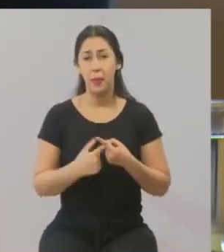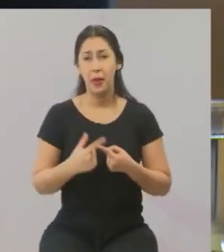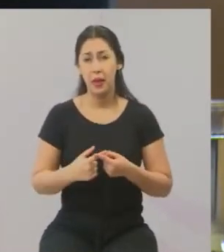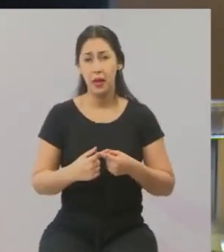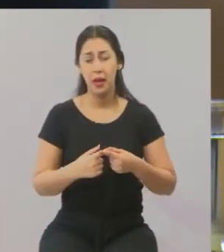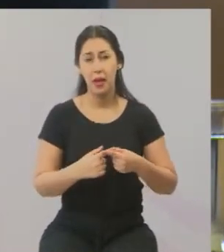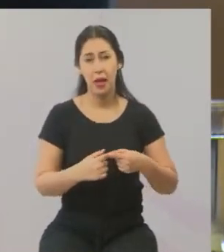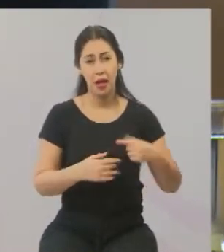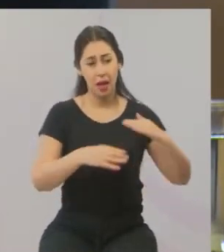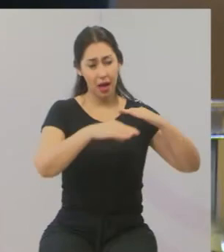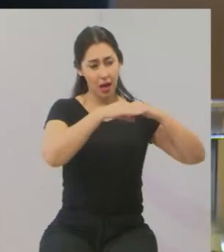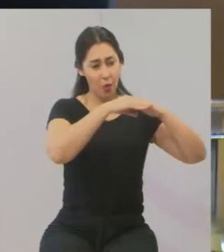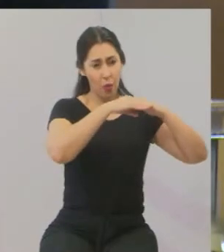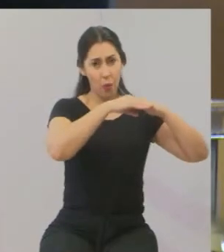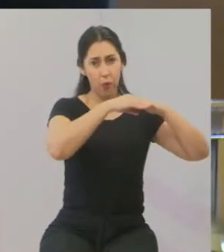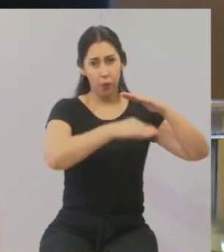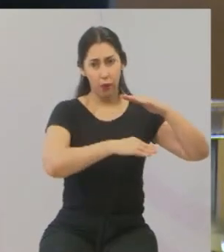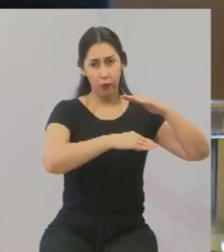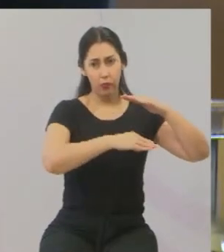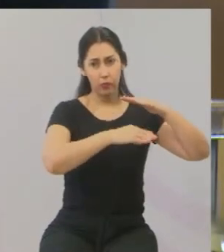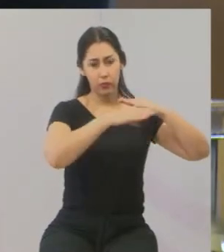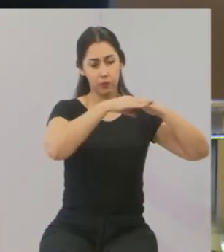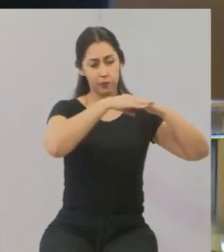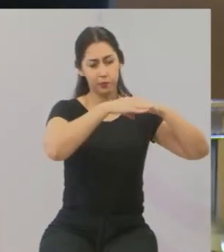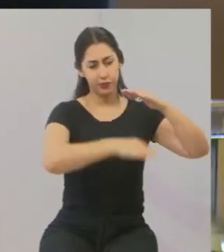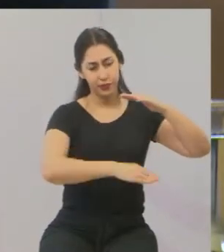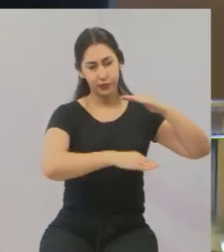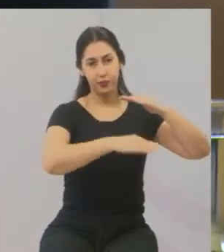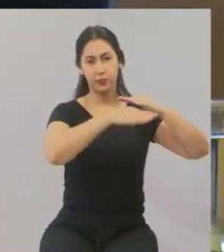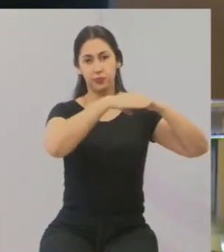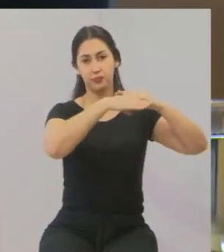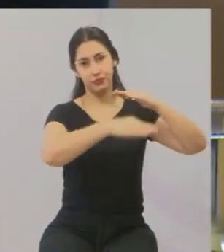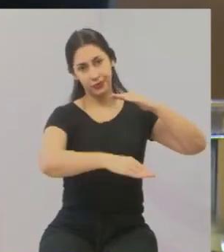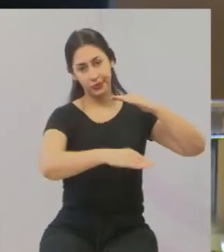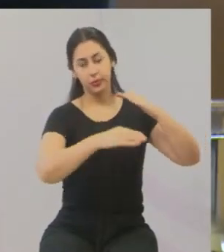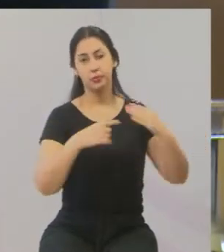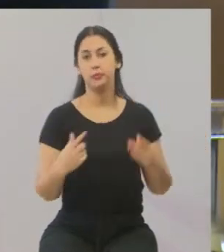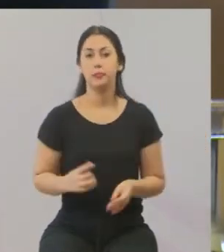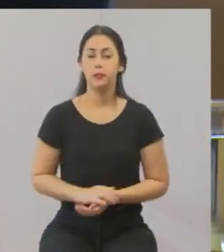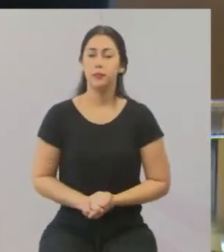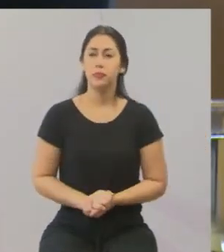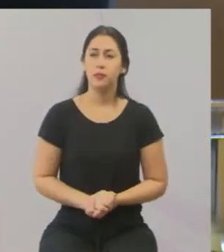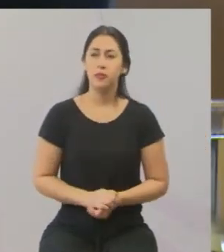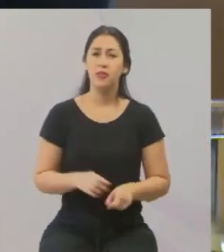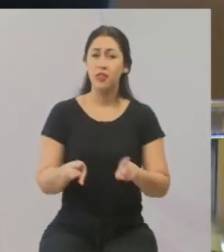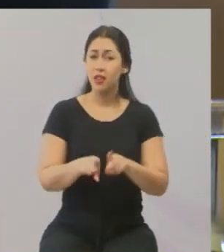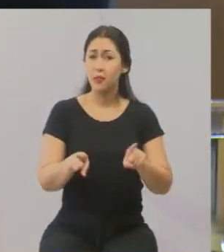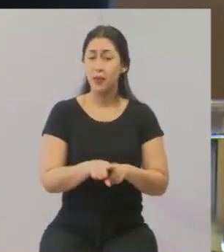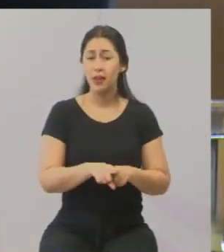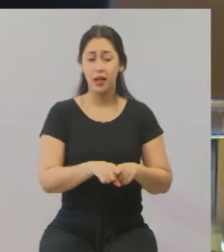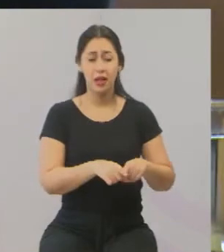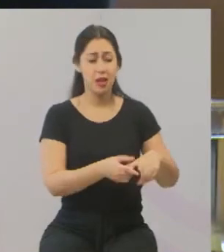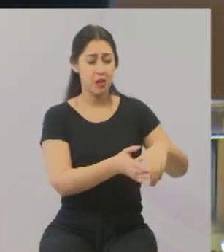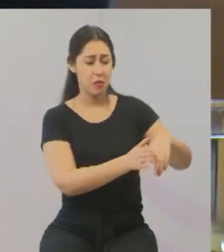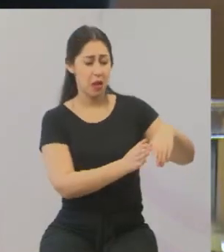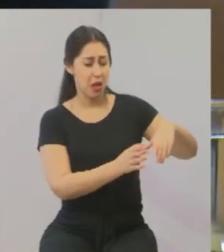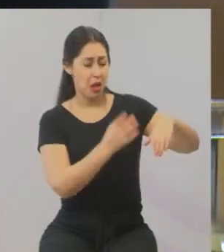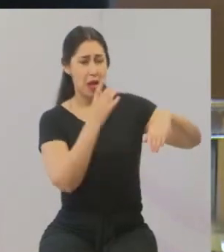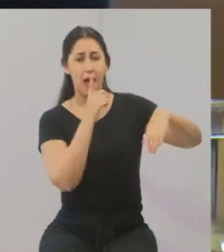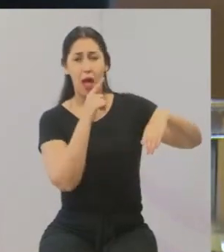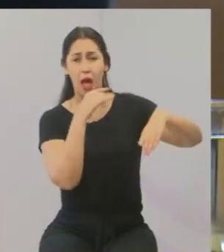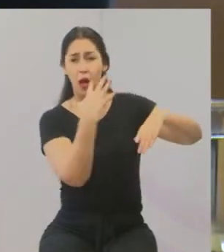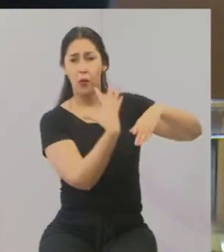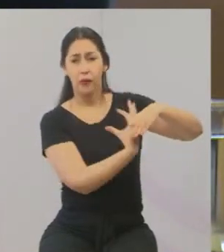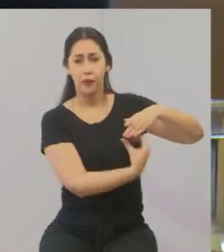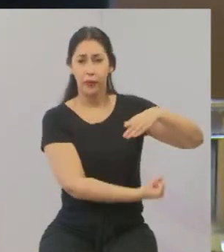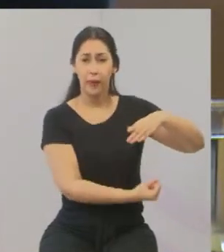desnivelamento entre a tampa da caixa, redes em relação ao nível da calçada, limpeza das bocas de lobos, sarjeta com marca de